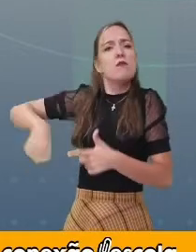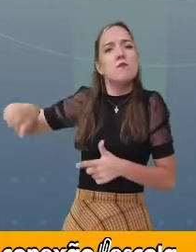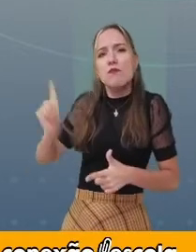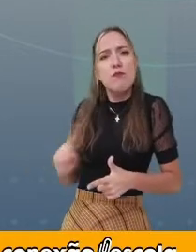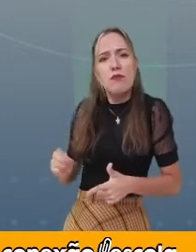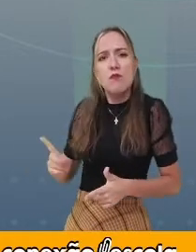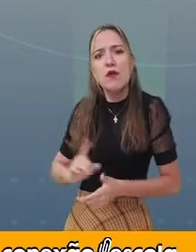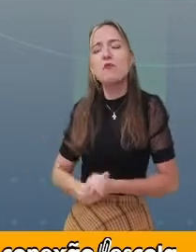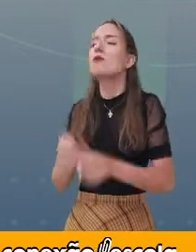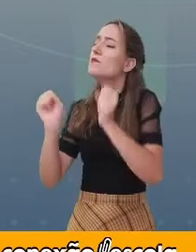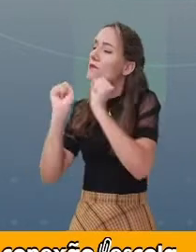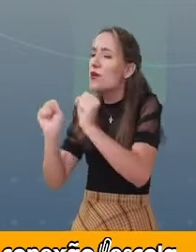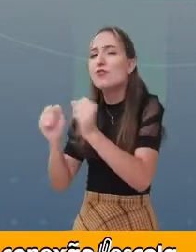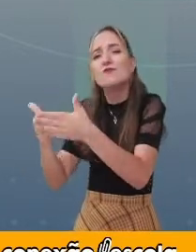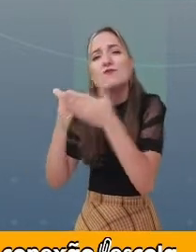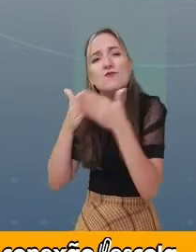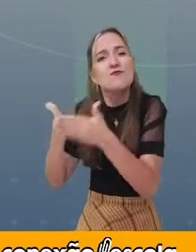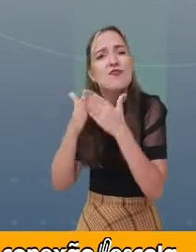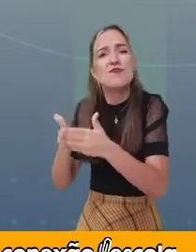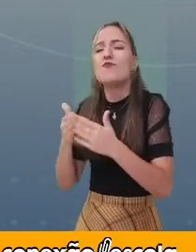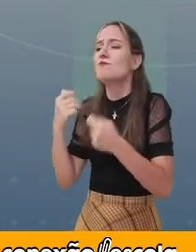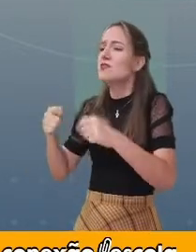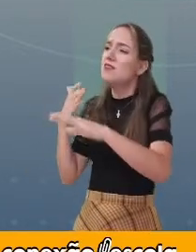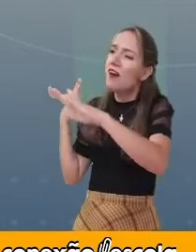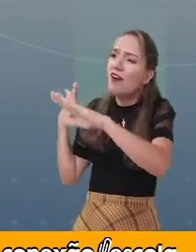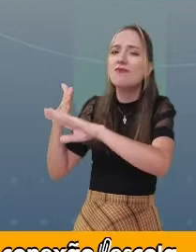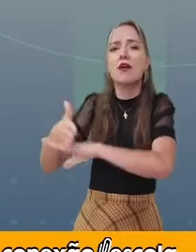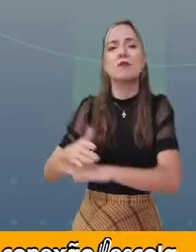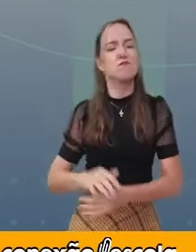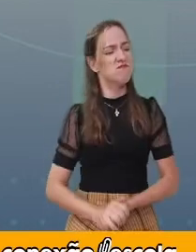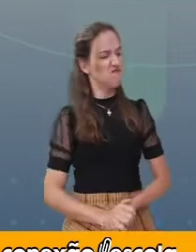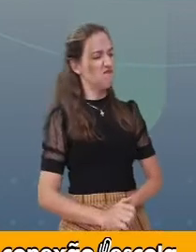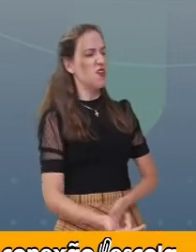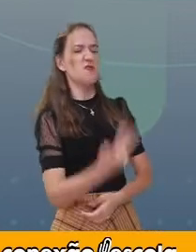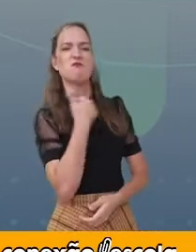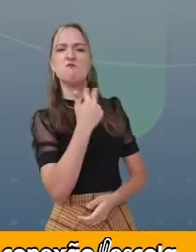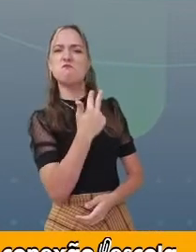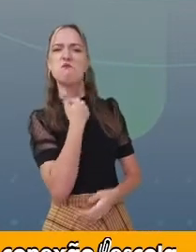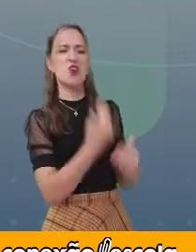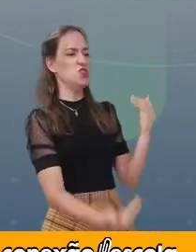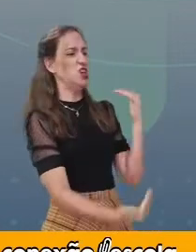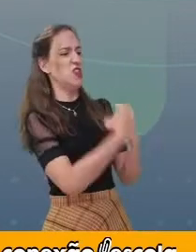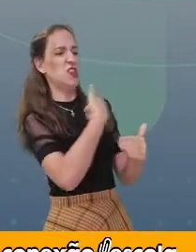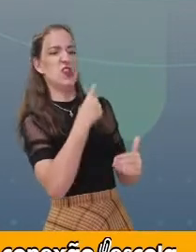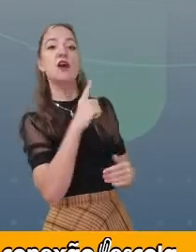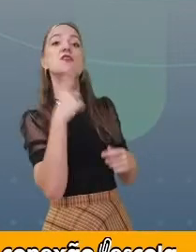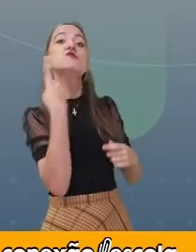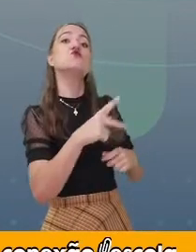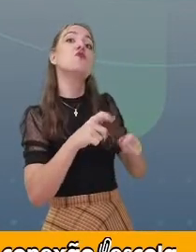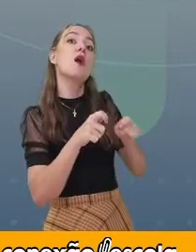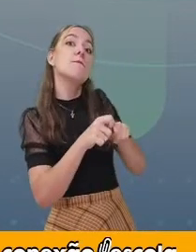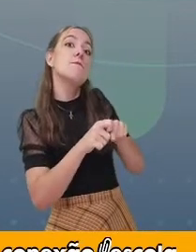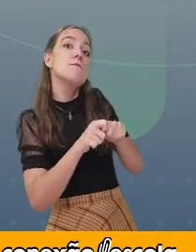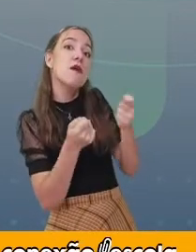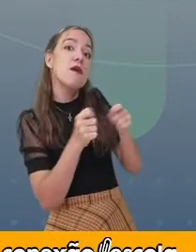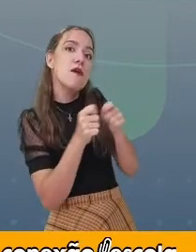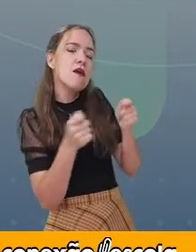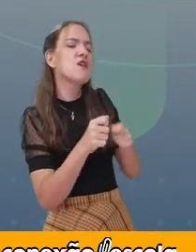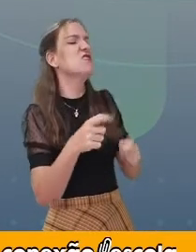mãe. Deixe-me entrar. Você não pode entrar. Suas meias estão